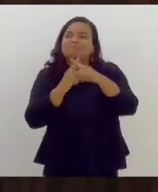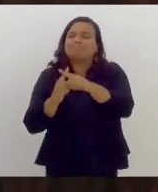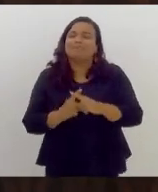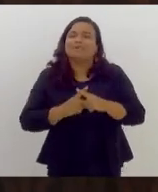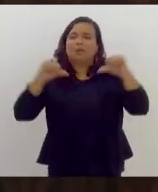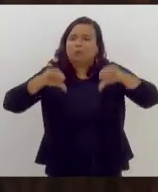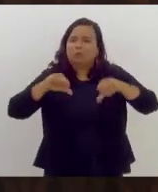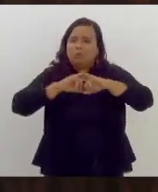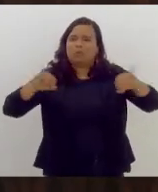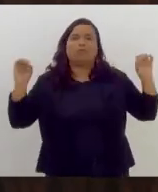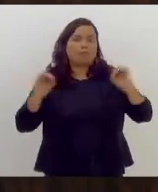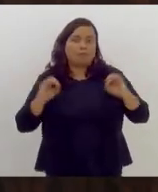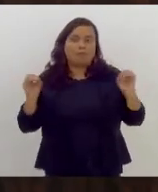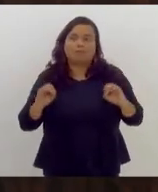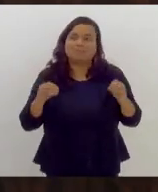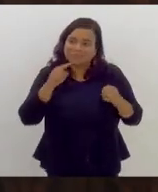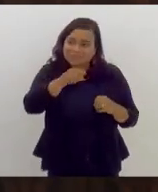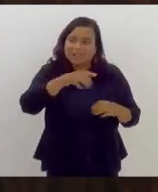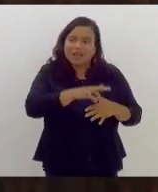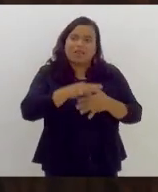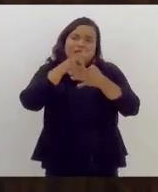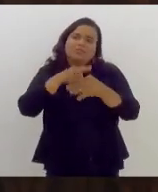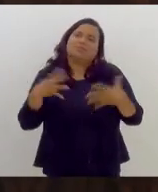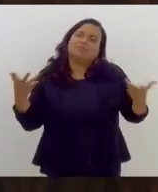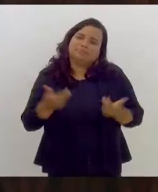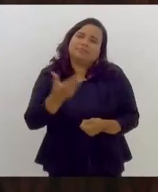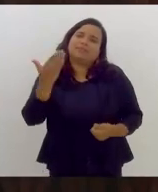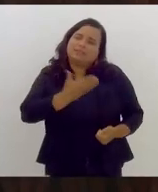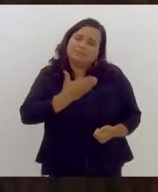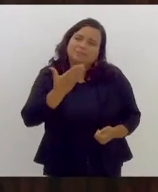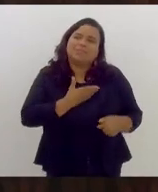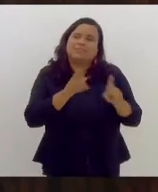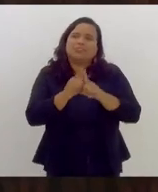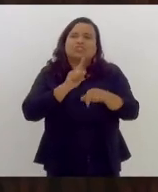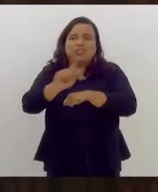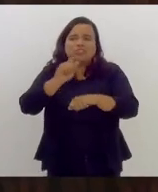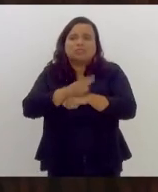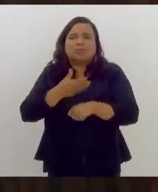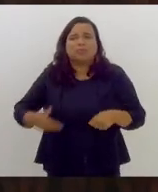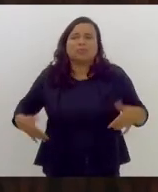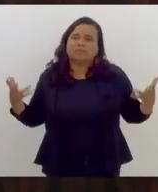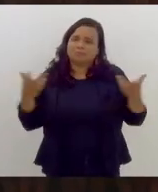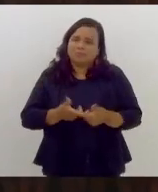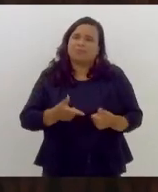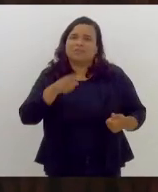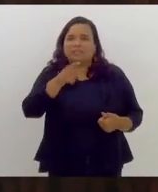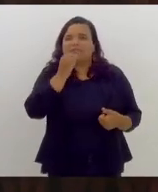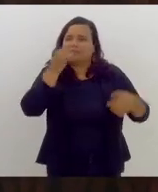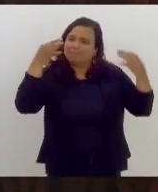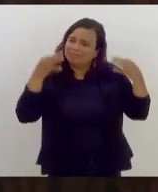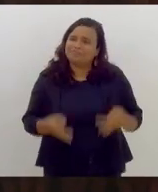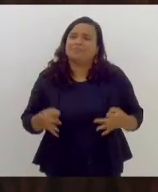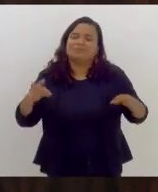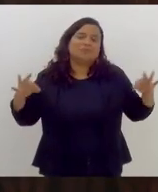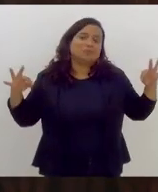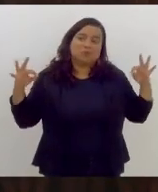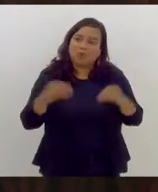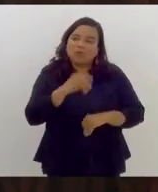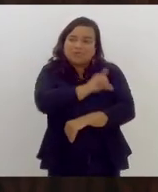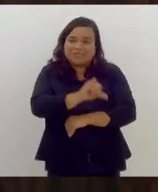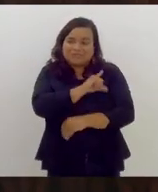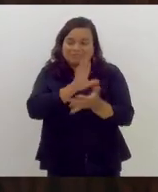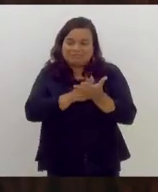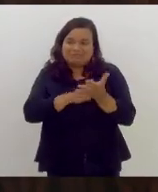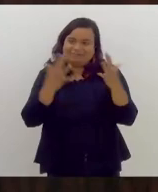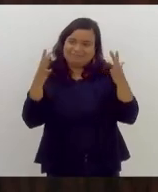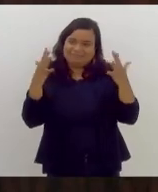ruim na grande mídia. Adolfo, você é um líder, um amigo, um super gestor público. Fica aqui um grande exemplo para todo o Rio de Janeiro.